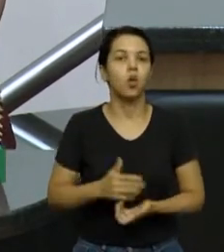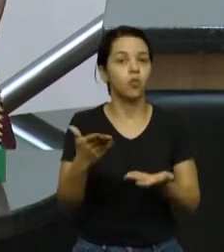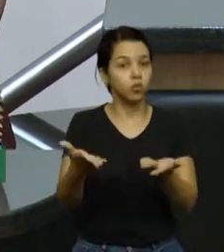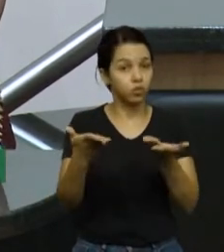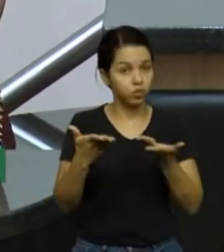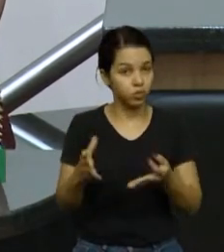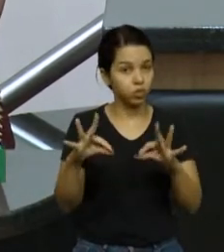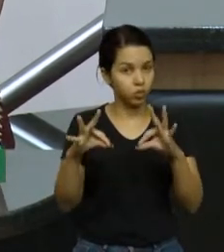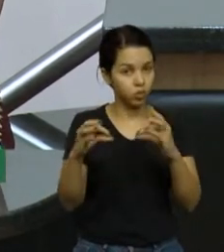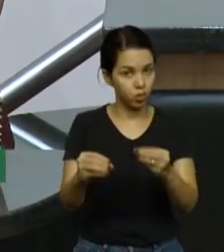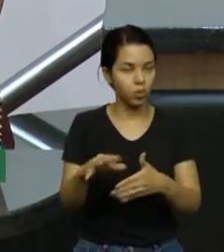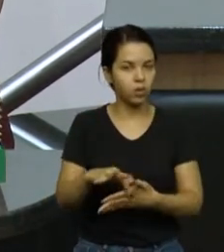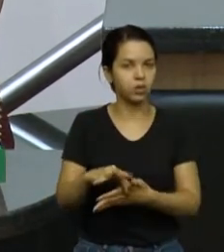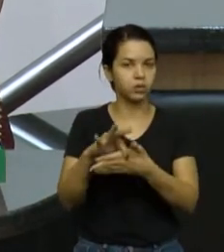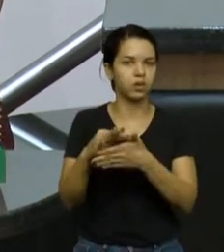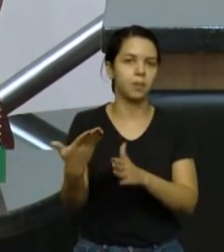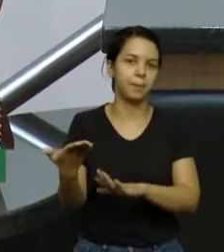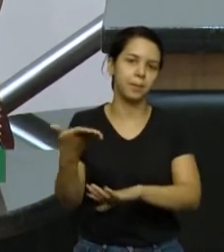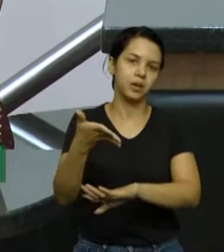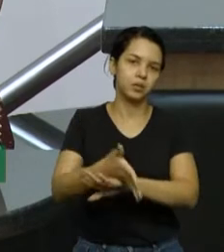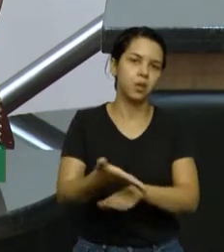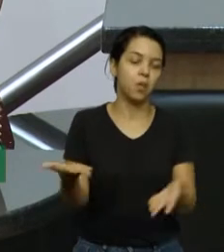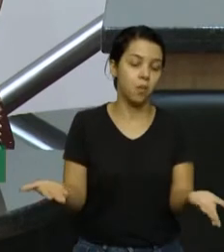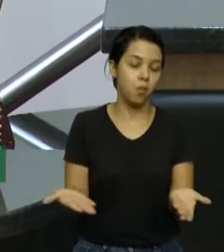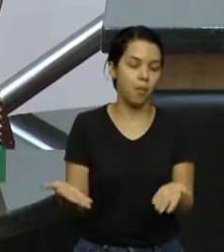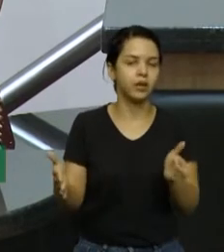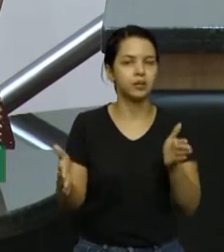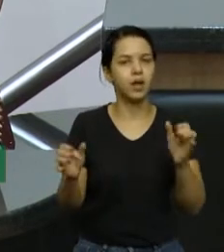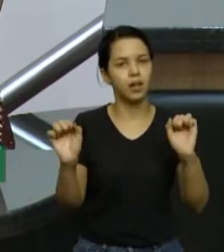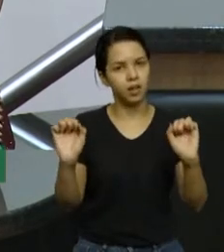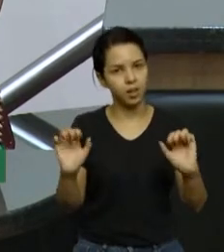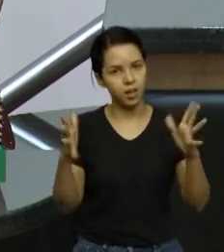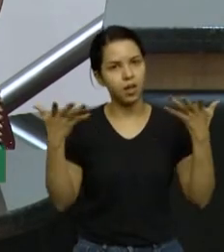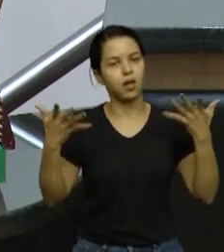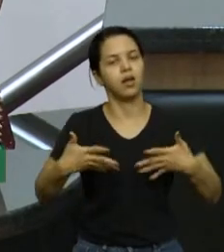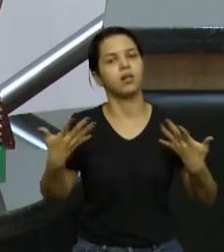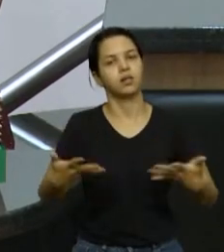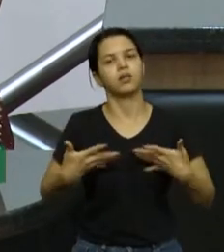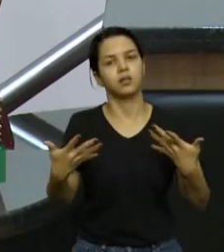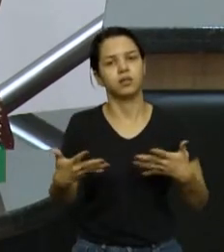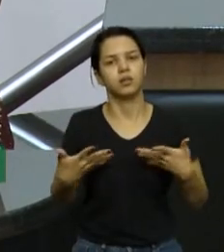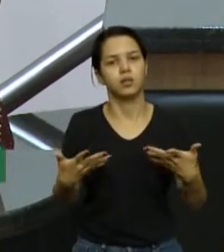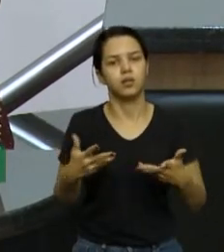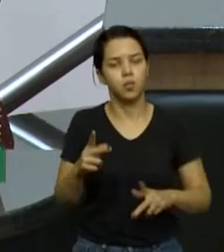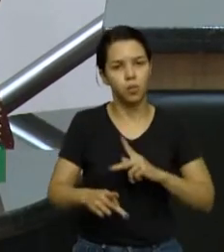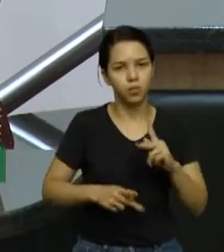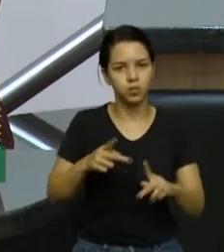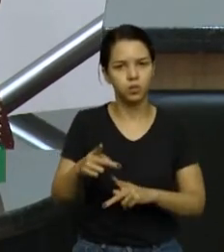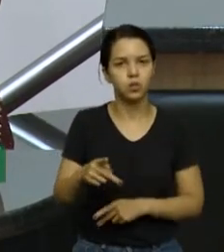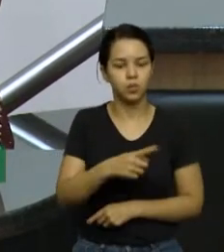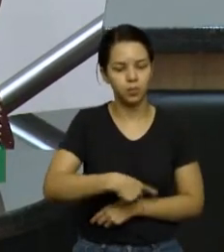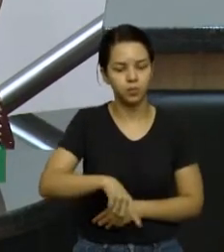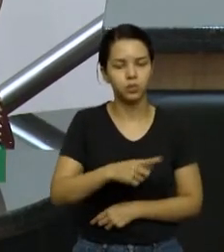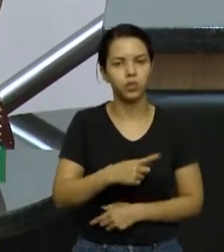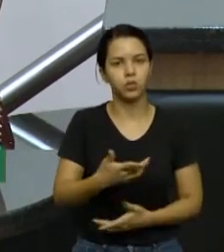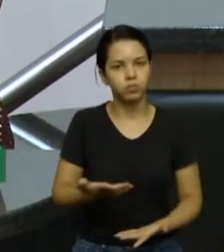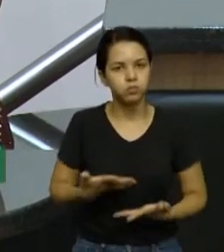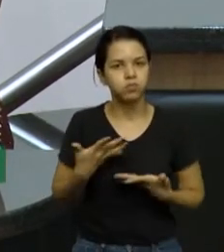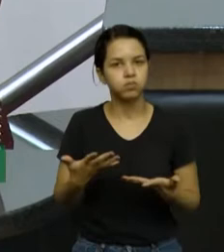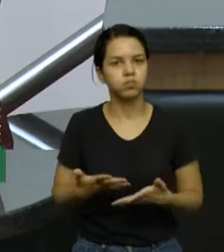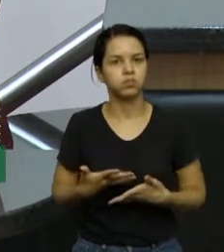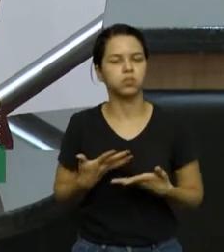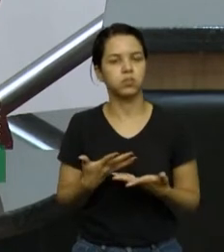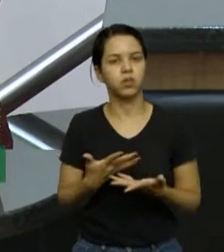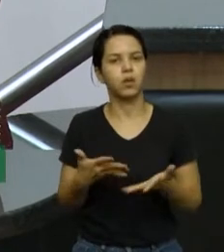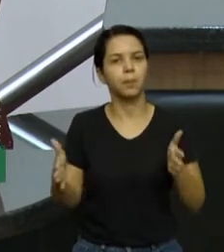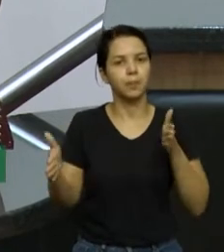estar participando desse momento de grande alegria para o povo abedonense. Nosso povo está entusiasmado devido a um período